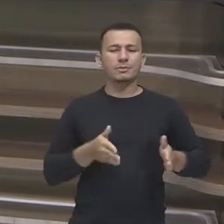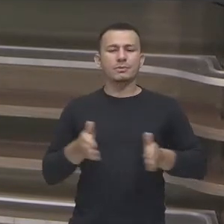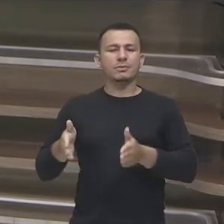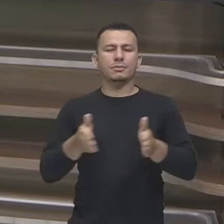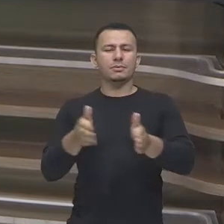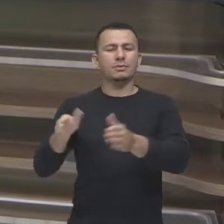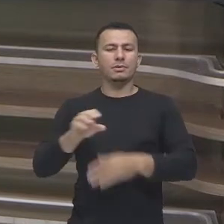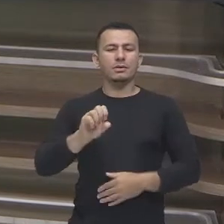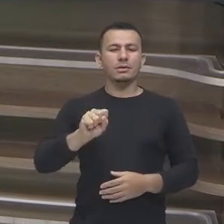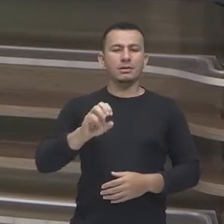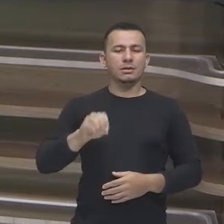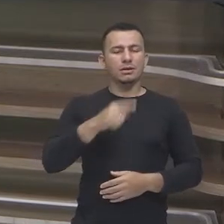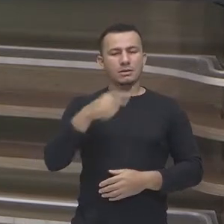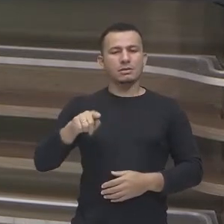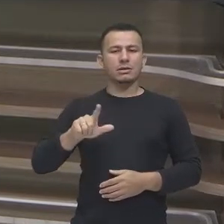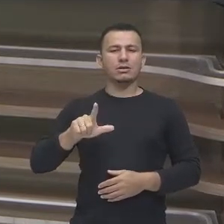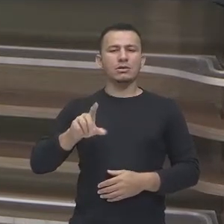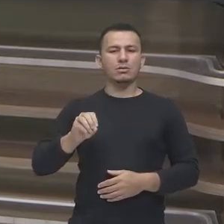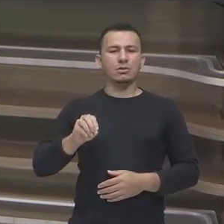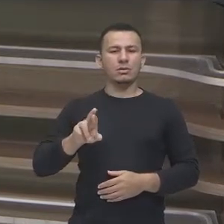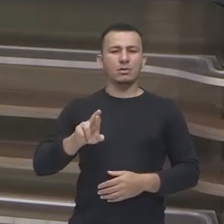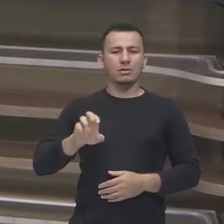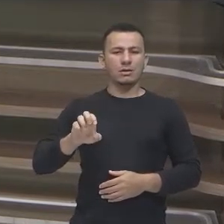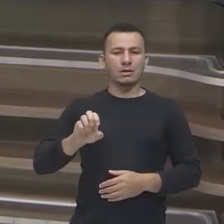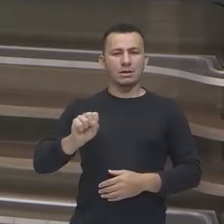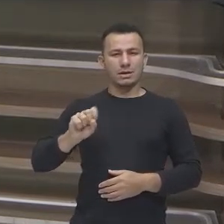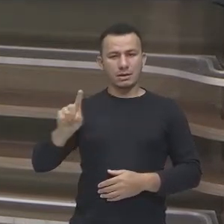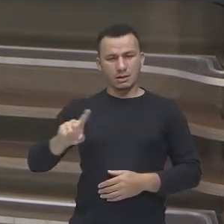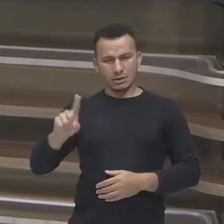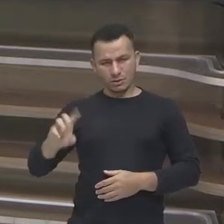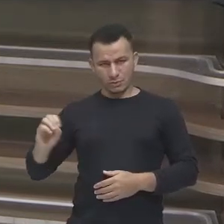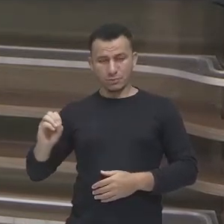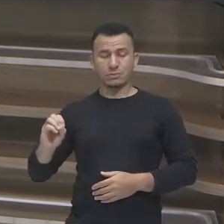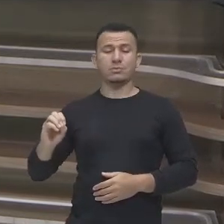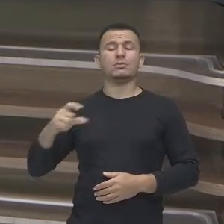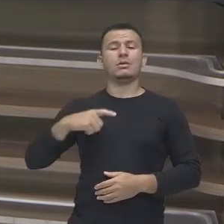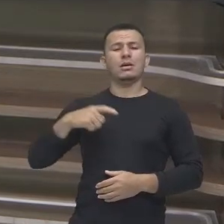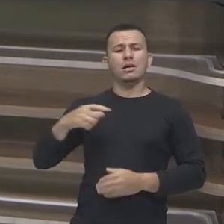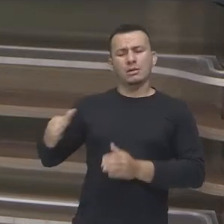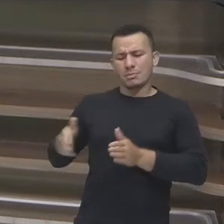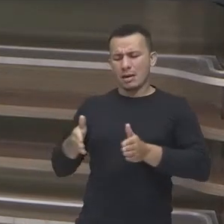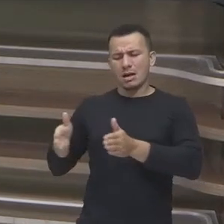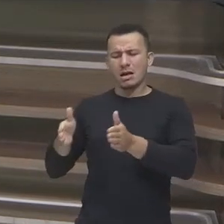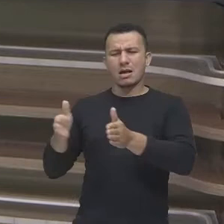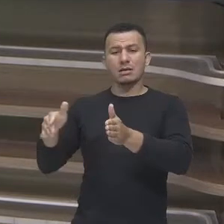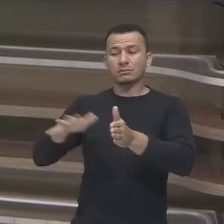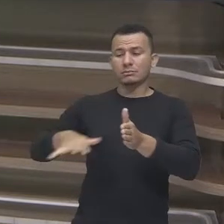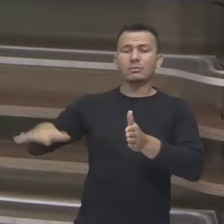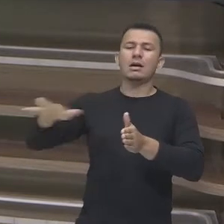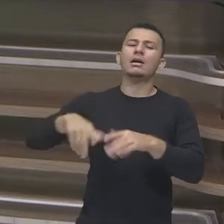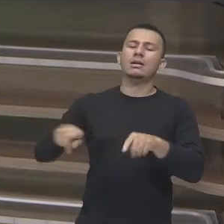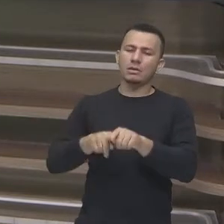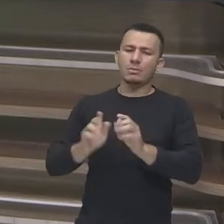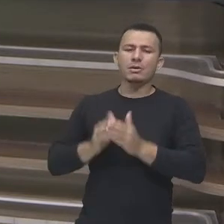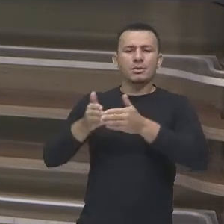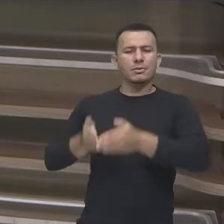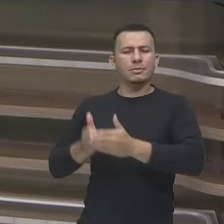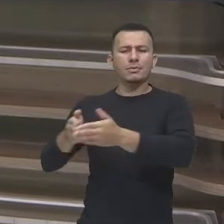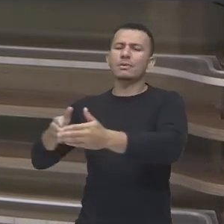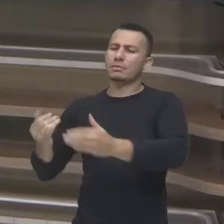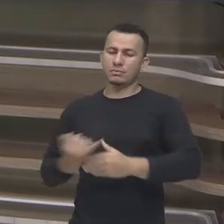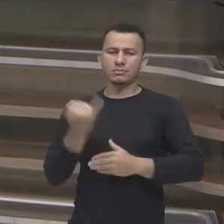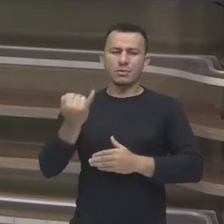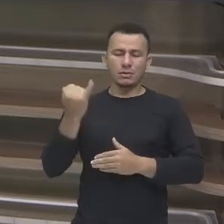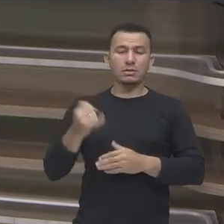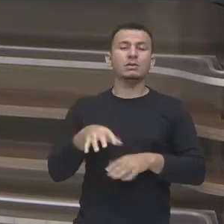falar desse rio? É um rio que percorre a região dos Grandes Lagos, aqui uma área muito importante para eles, para navegação, onde tudo